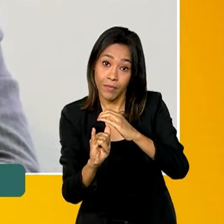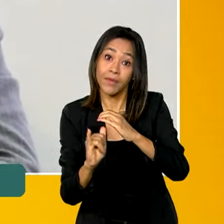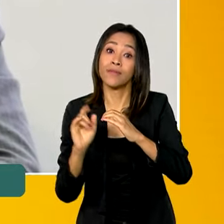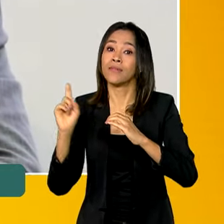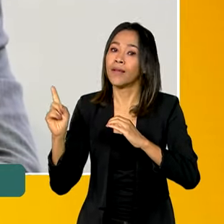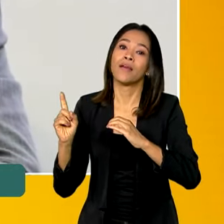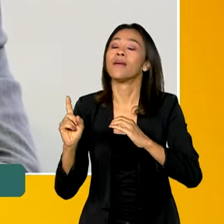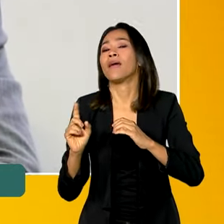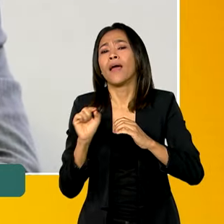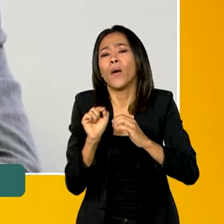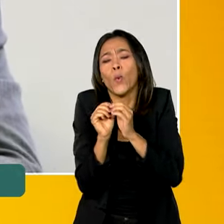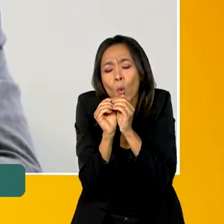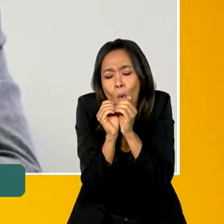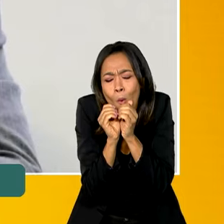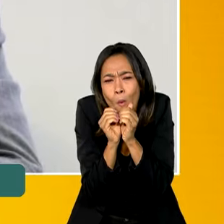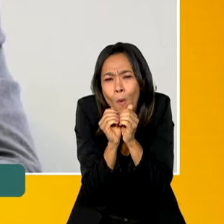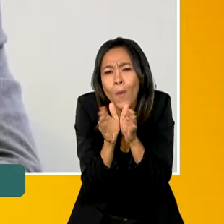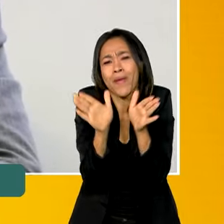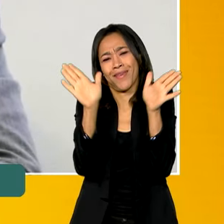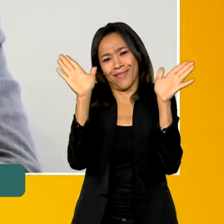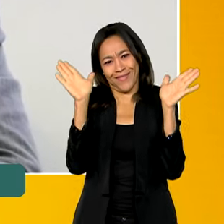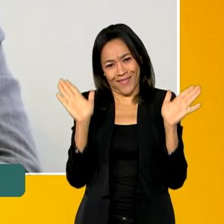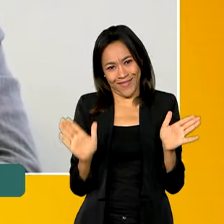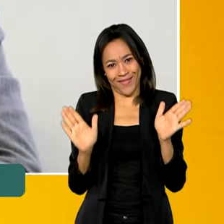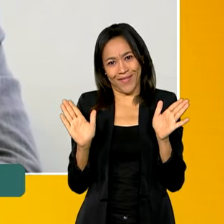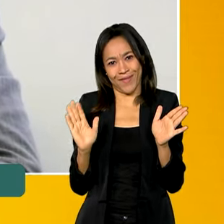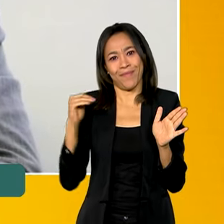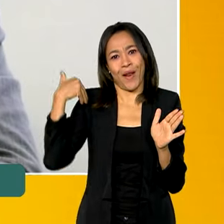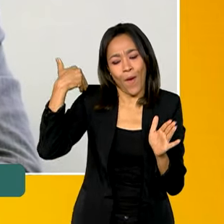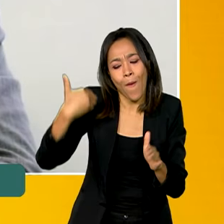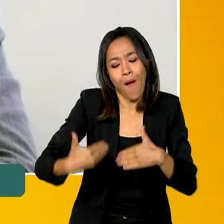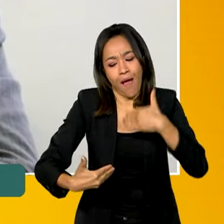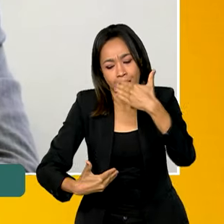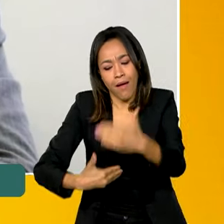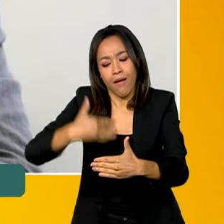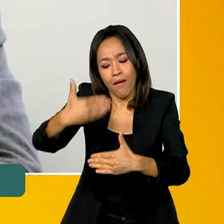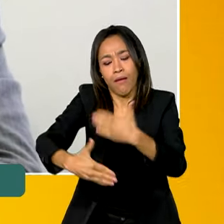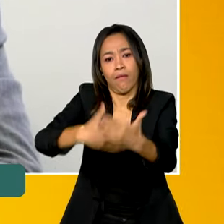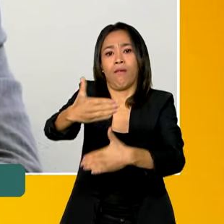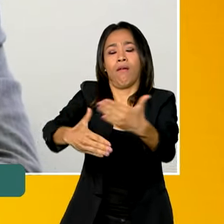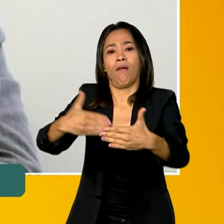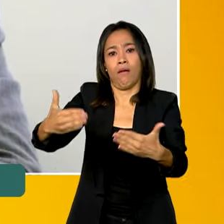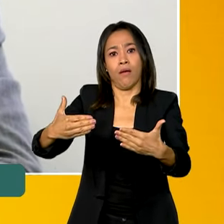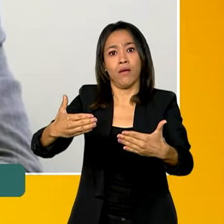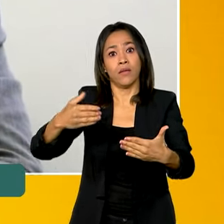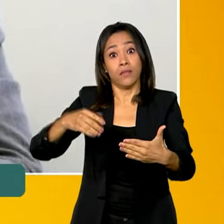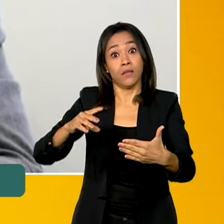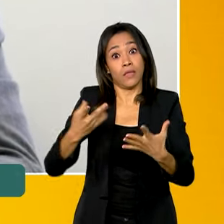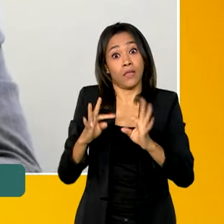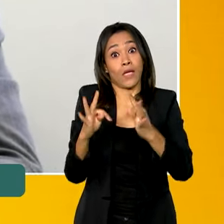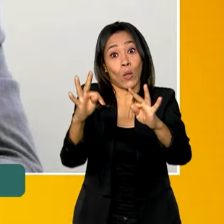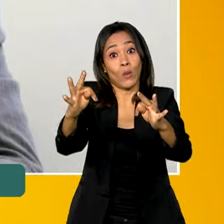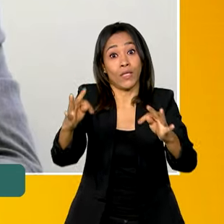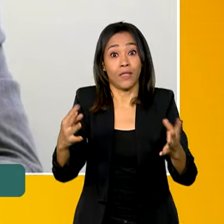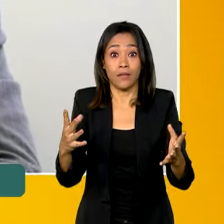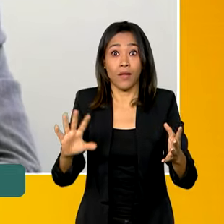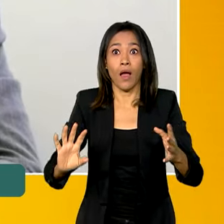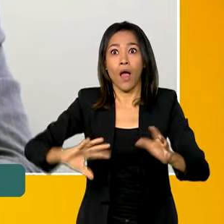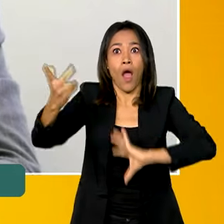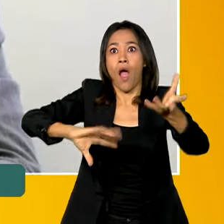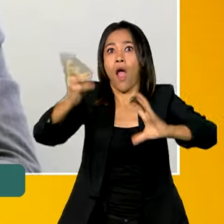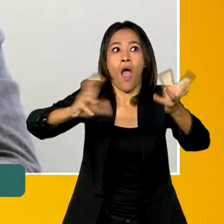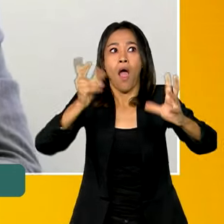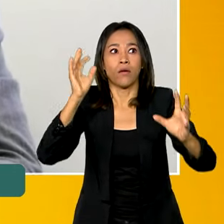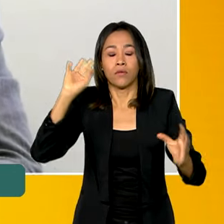né a fagulha inicial para a gente começar esse processo de desenvolvimento dessas tecnologias como tá tudo acontecendo mais